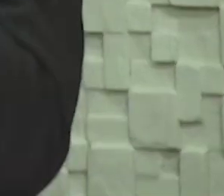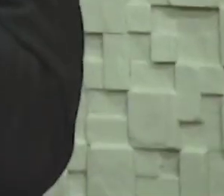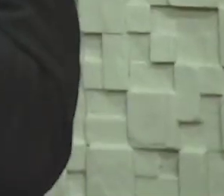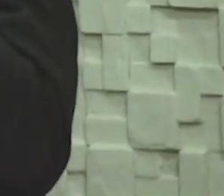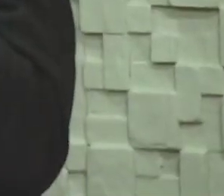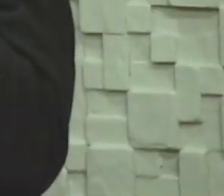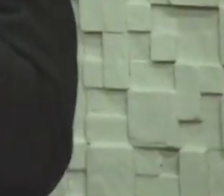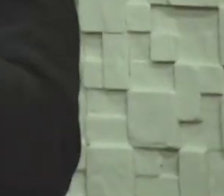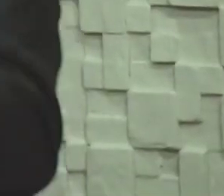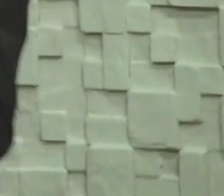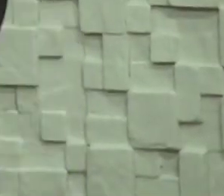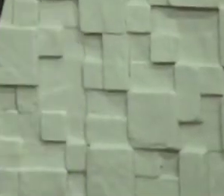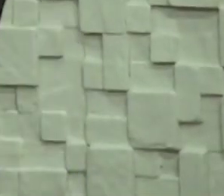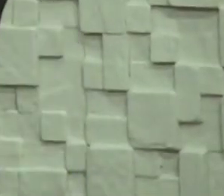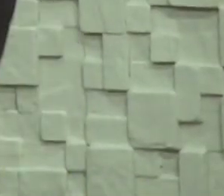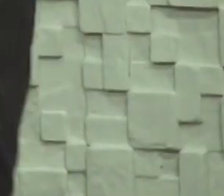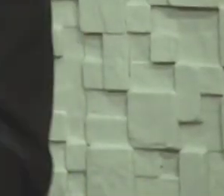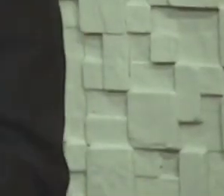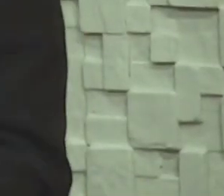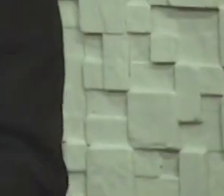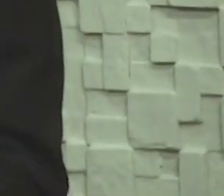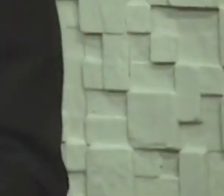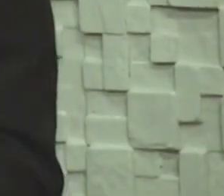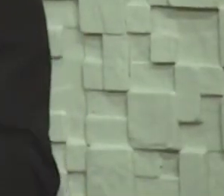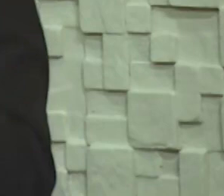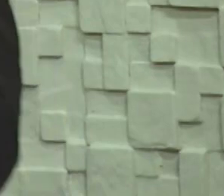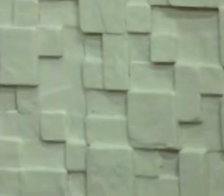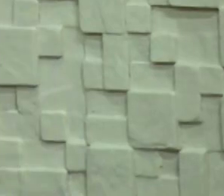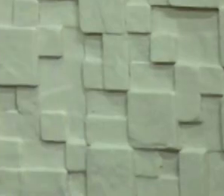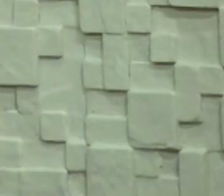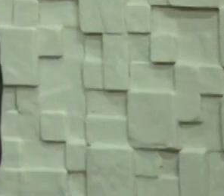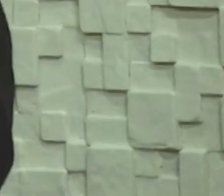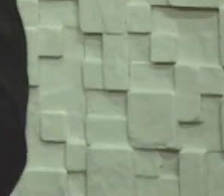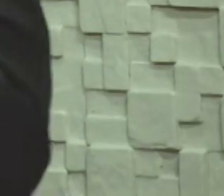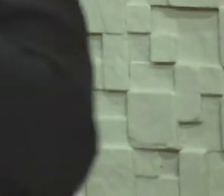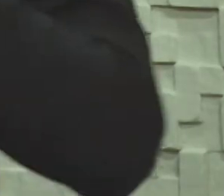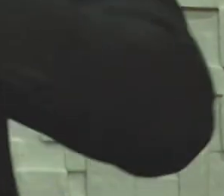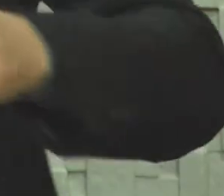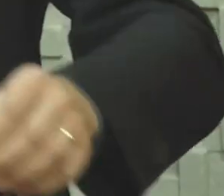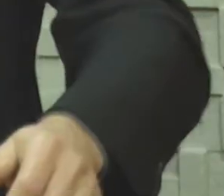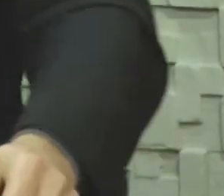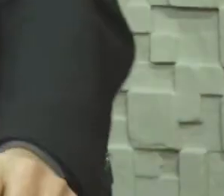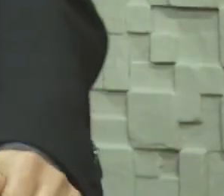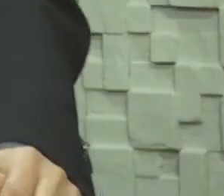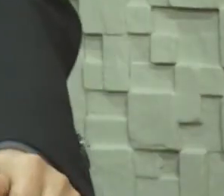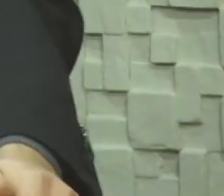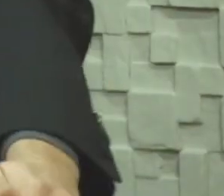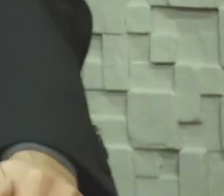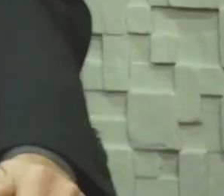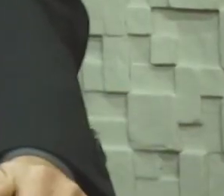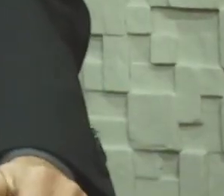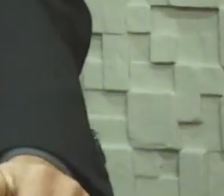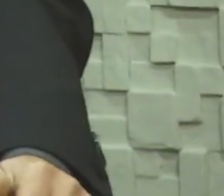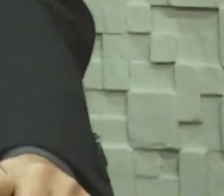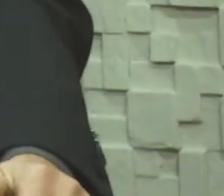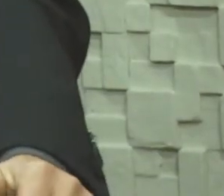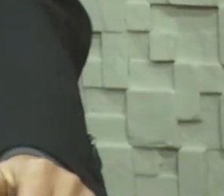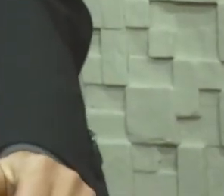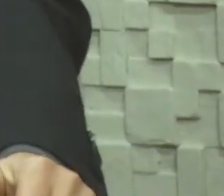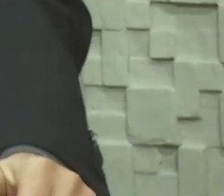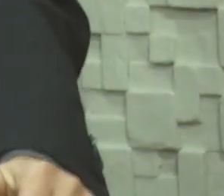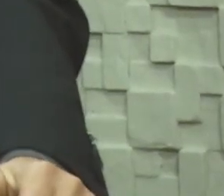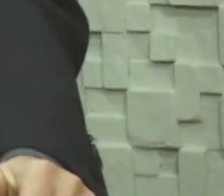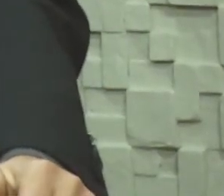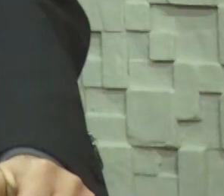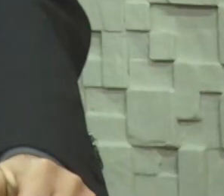no dia 10 de junho foi comemorado 72 anos da sociedade bíblica do Brasil a